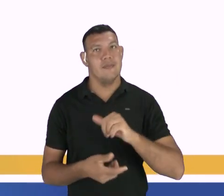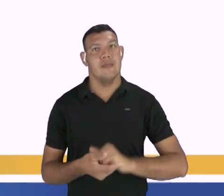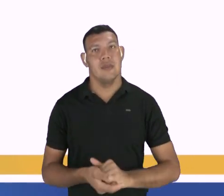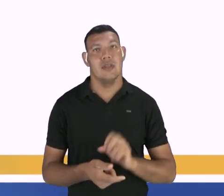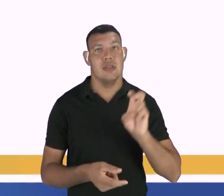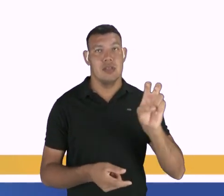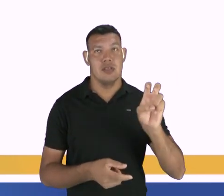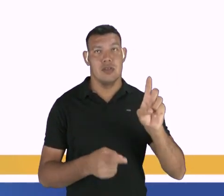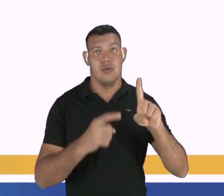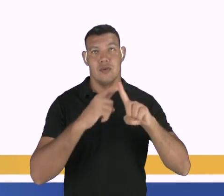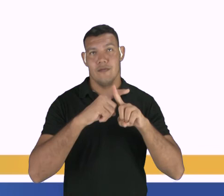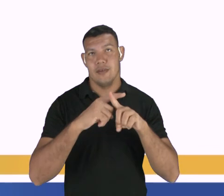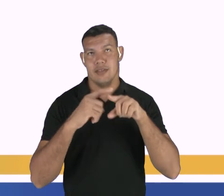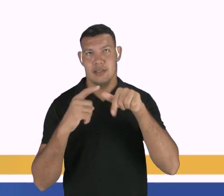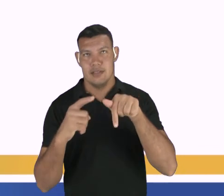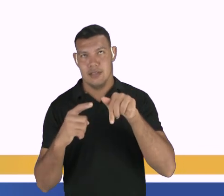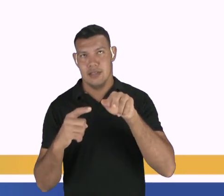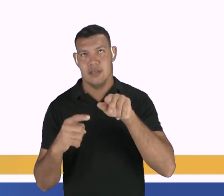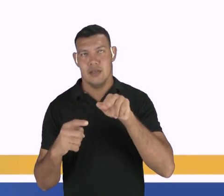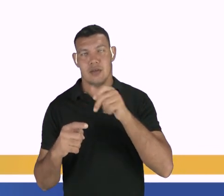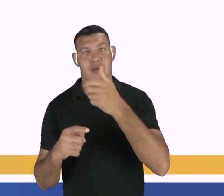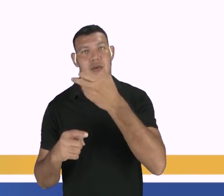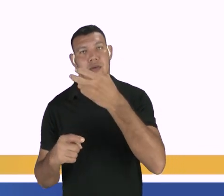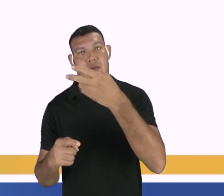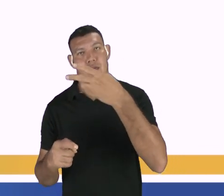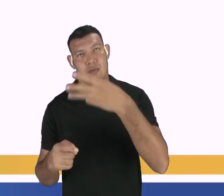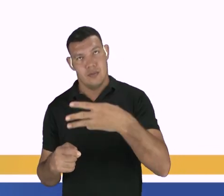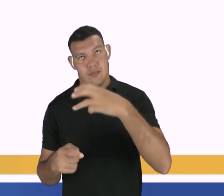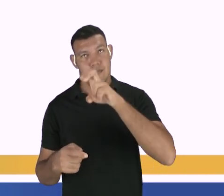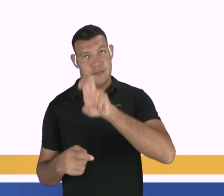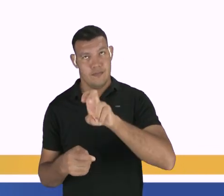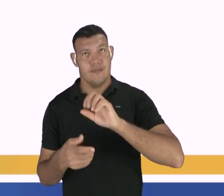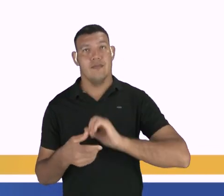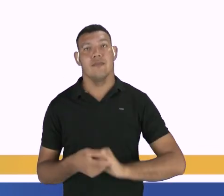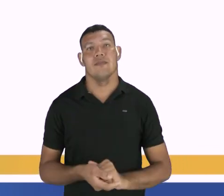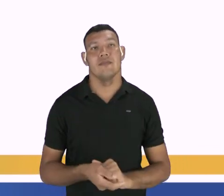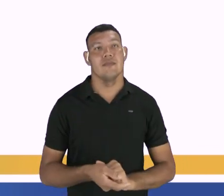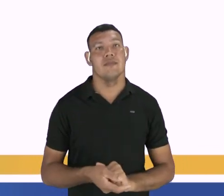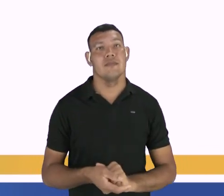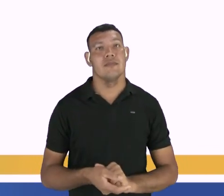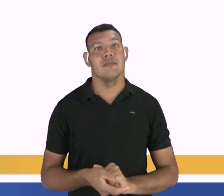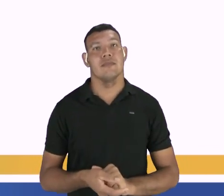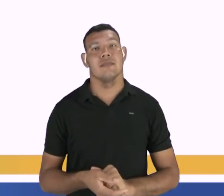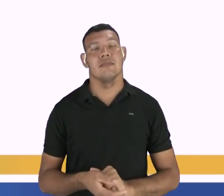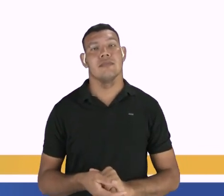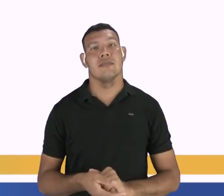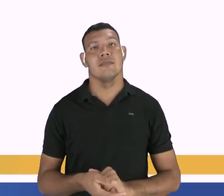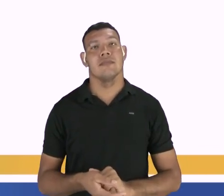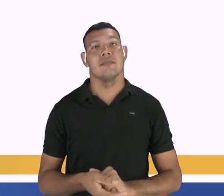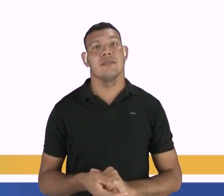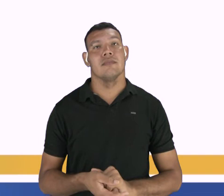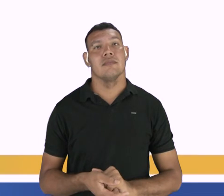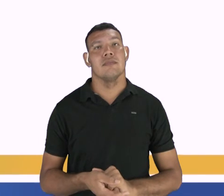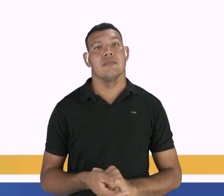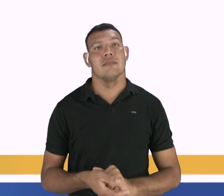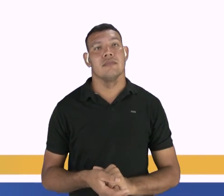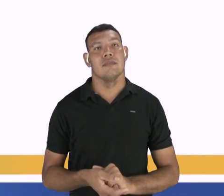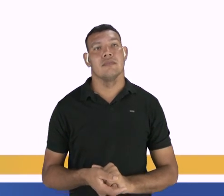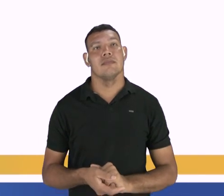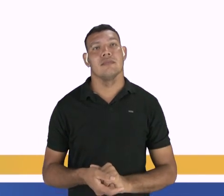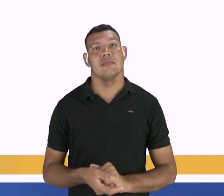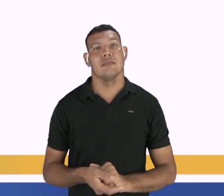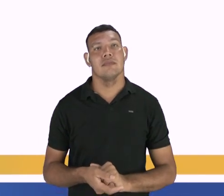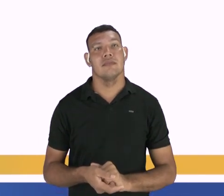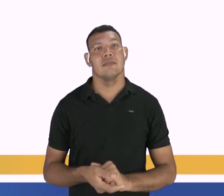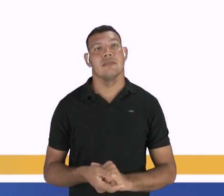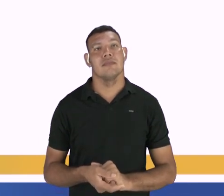7, 35. Então, como esses 5 e 7 são primos entre si, também poderia só multiplicar eles dois, um